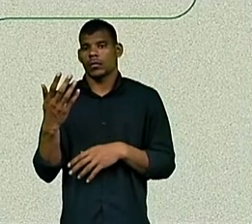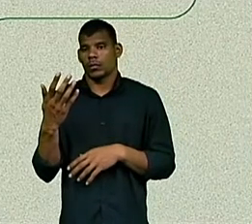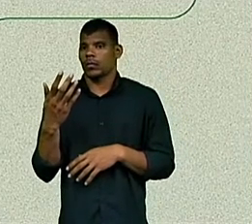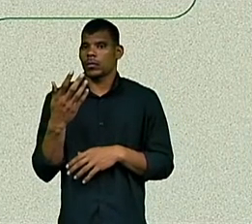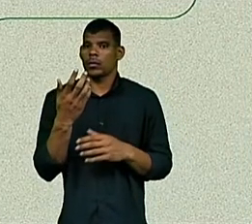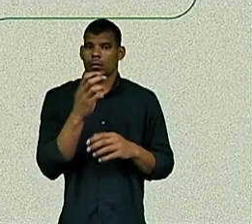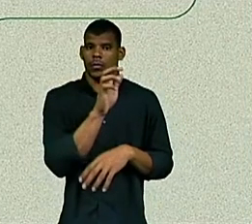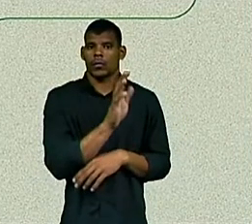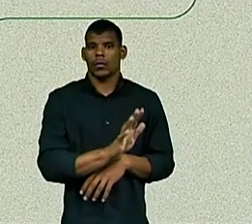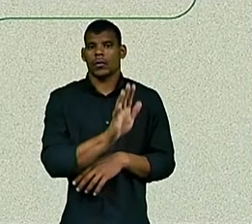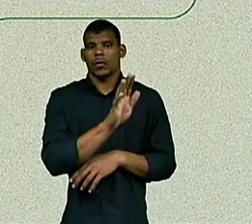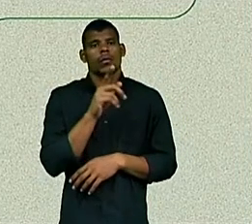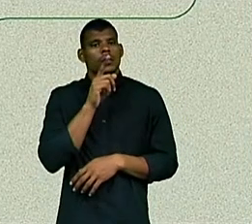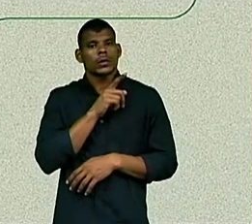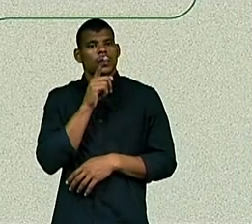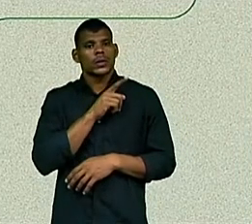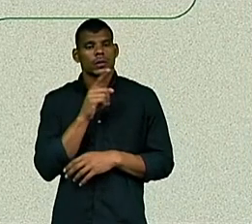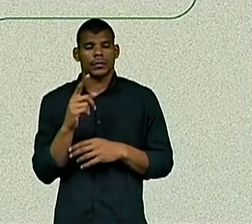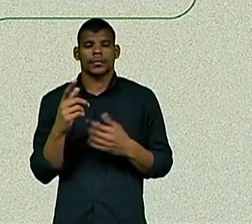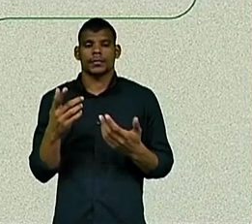Europa dos Estados Unidos